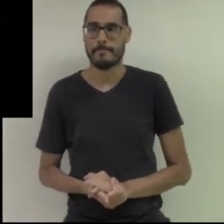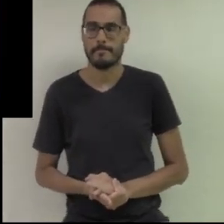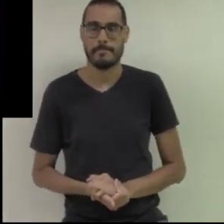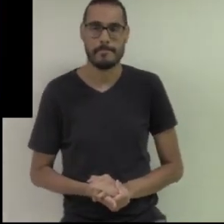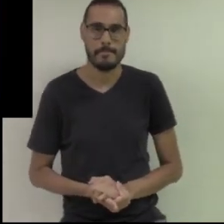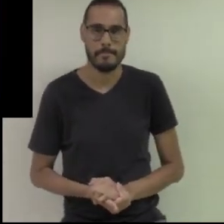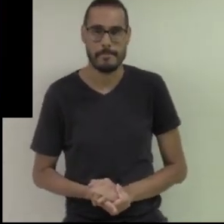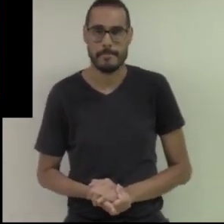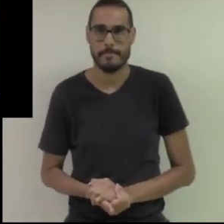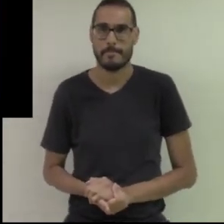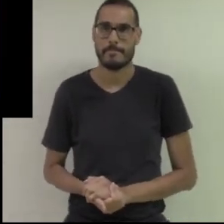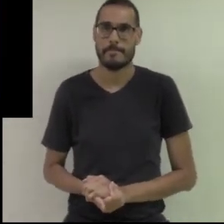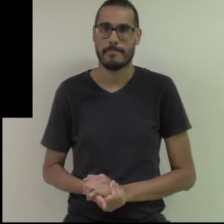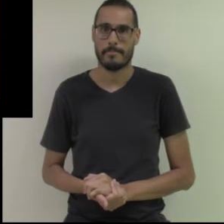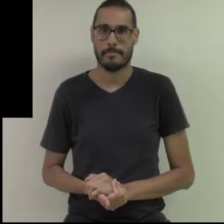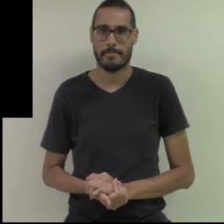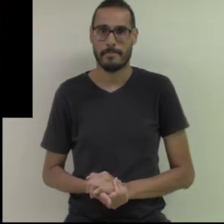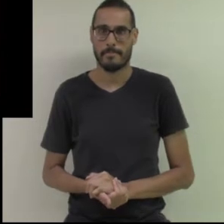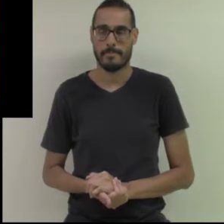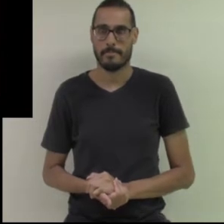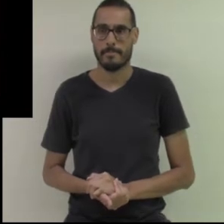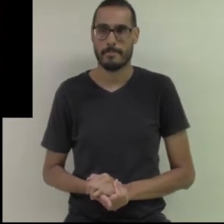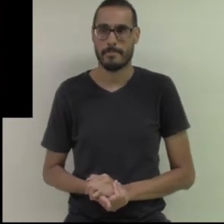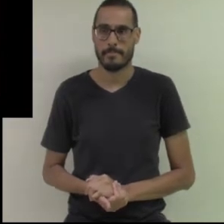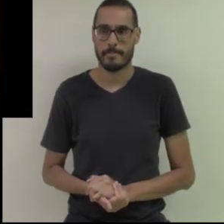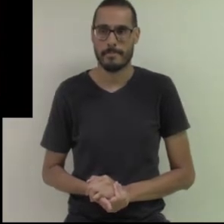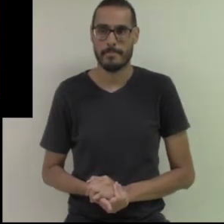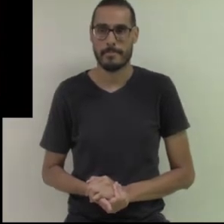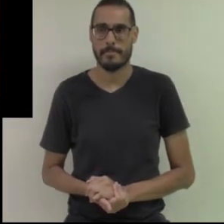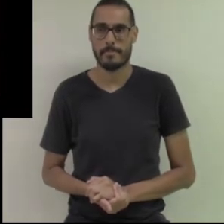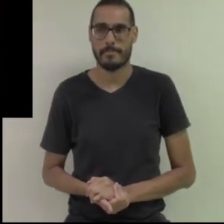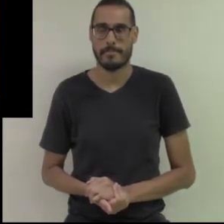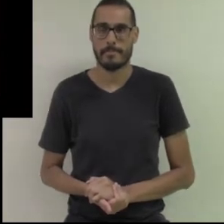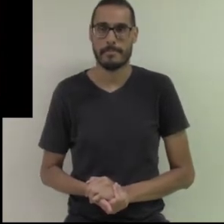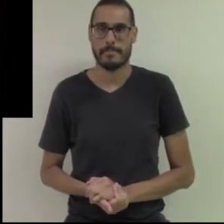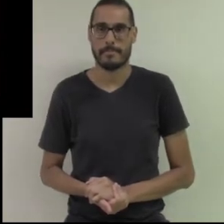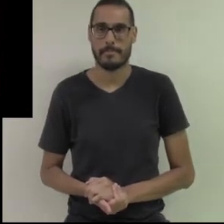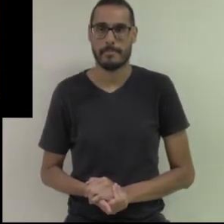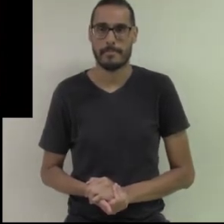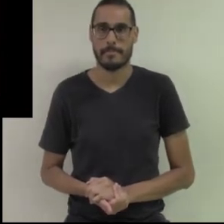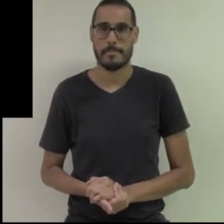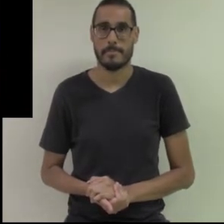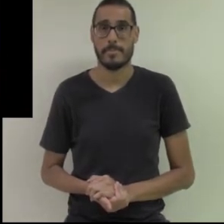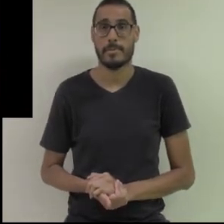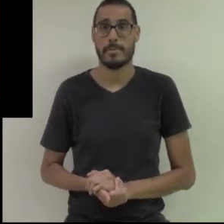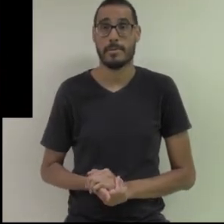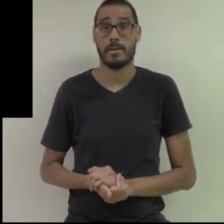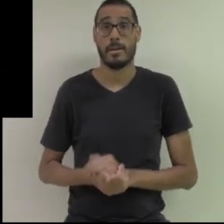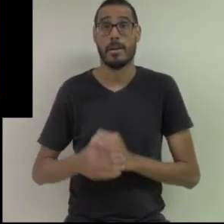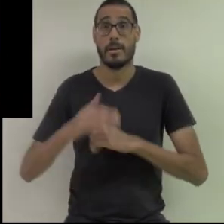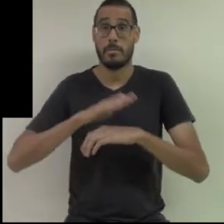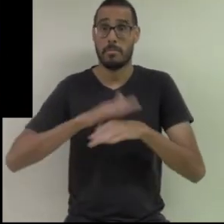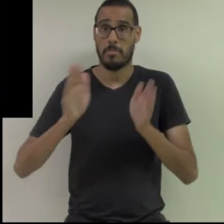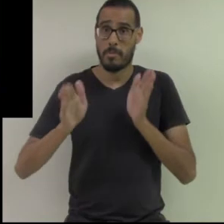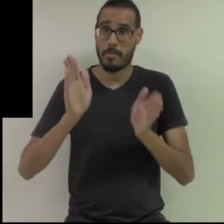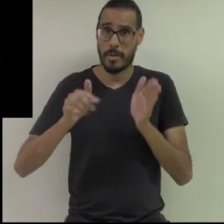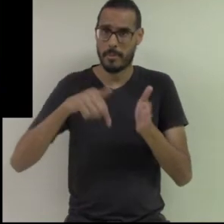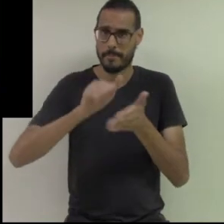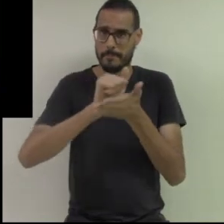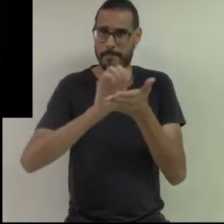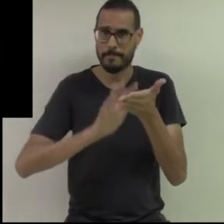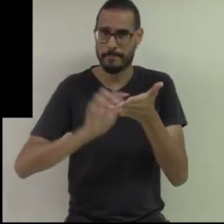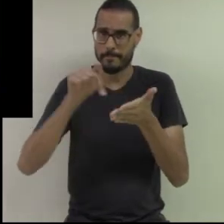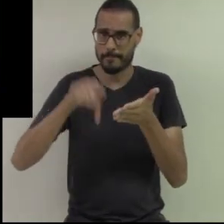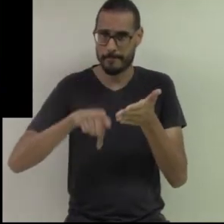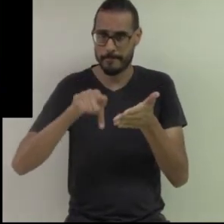Design de borda azul com o fundo branco e as escritas narradas no meio. Durante todas as atividades do nosso